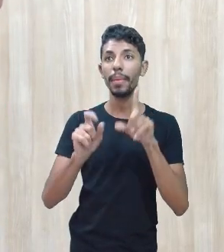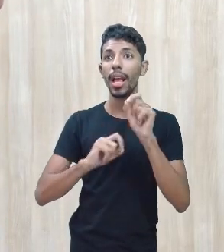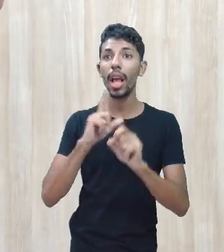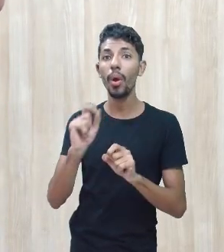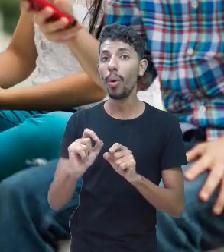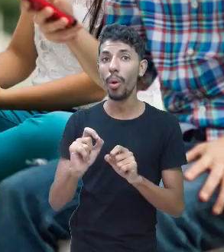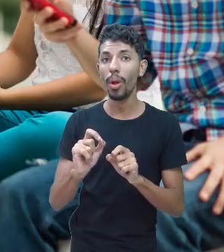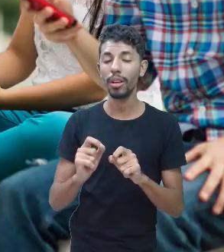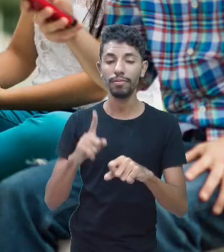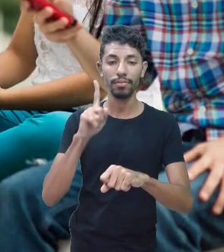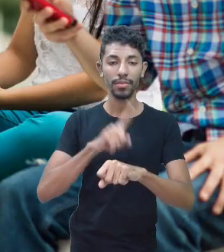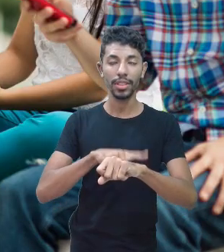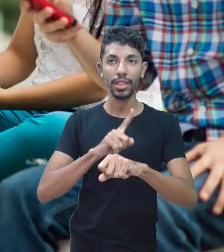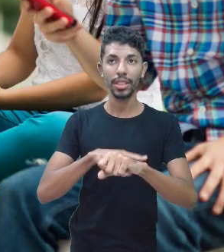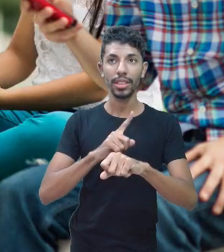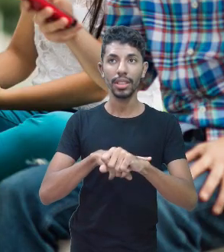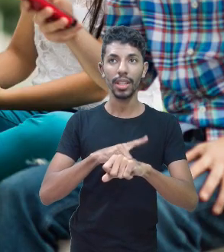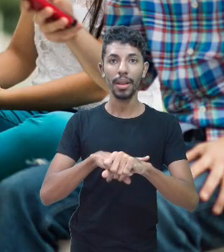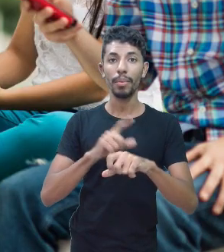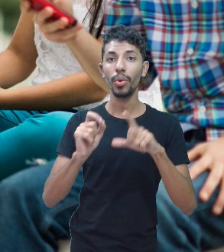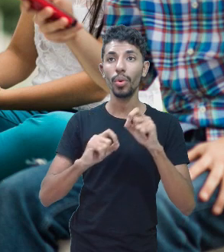tempo extra